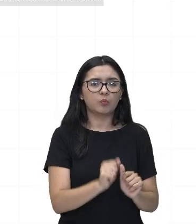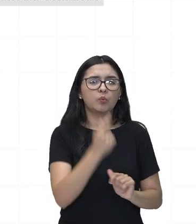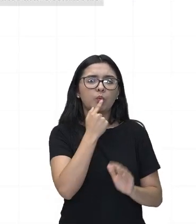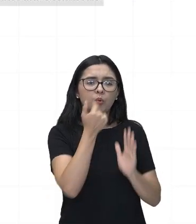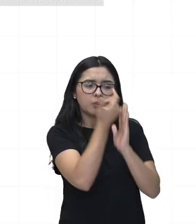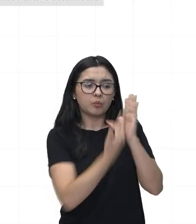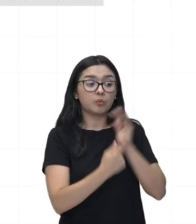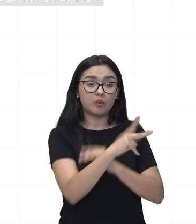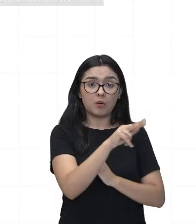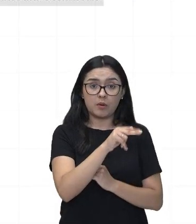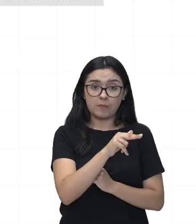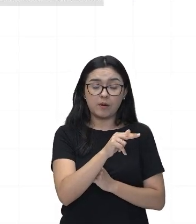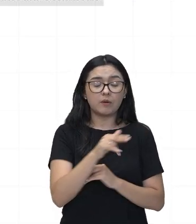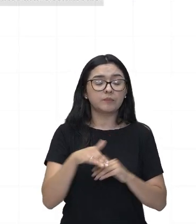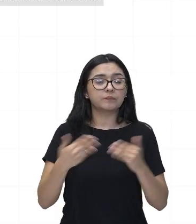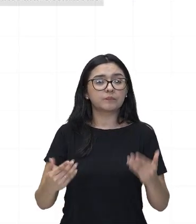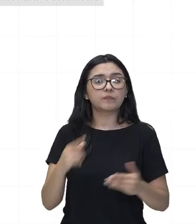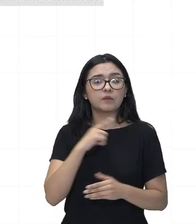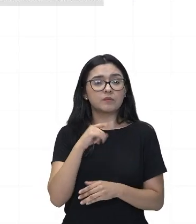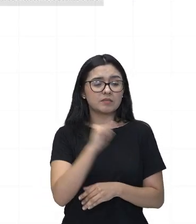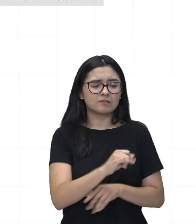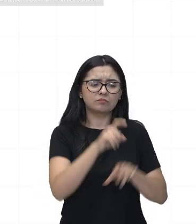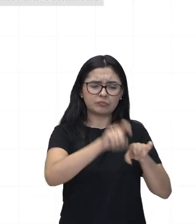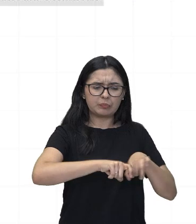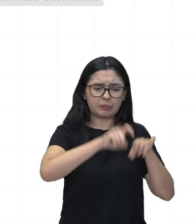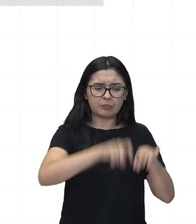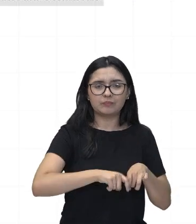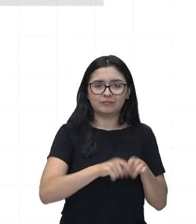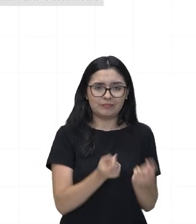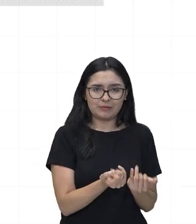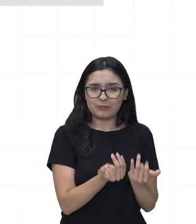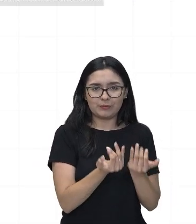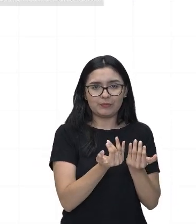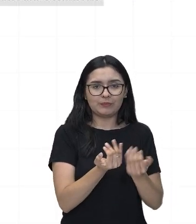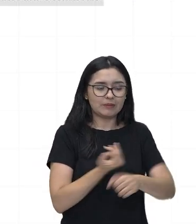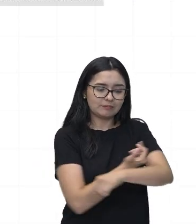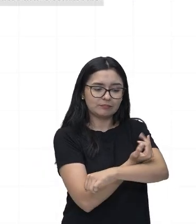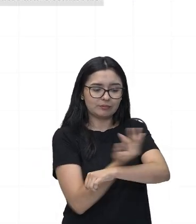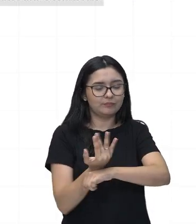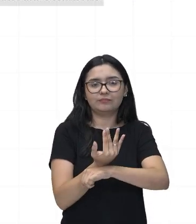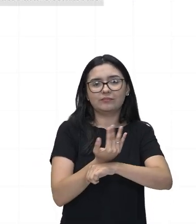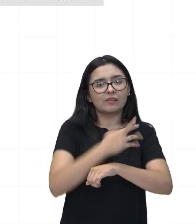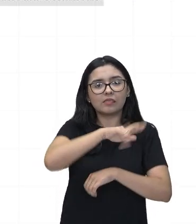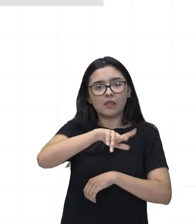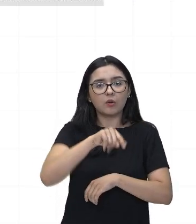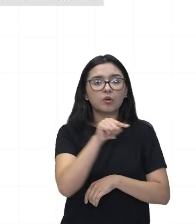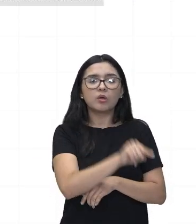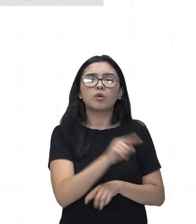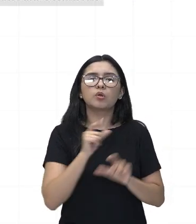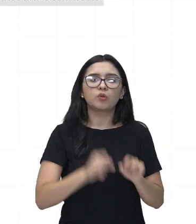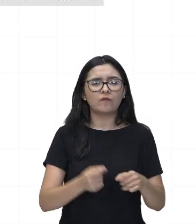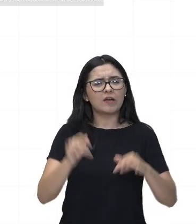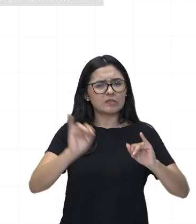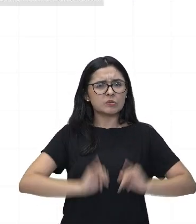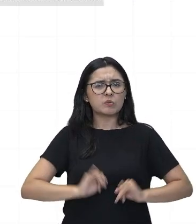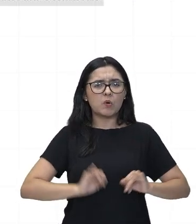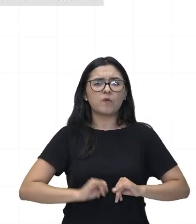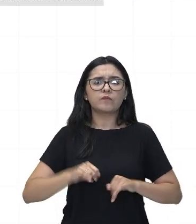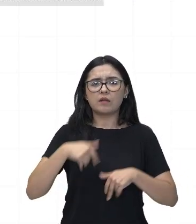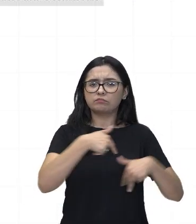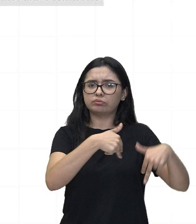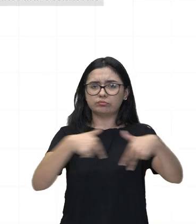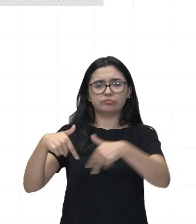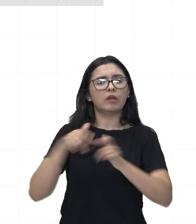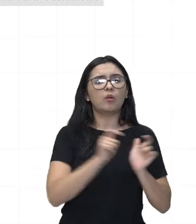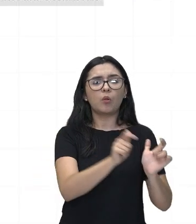irmão. Quando a cultivares, ela te negará os teus frutos, e tu serás peregrino e errante sobre a